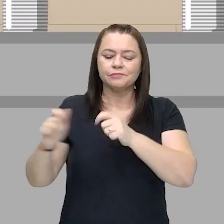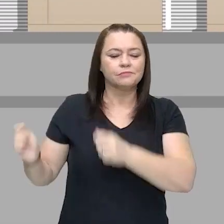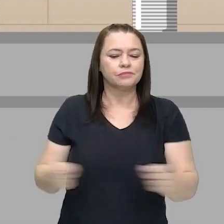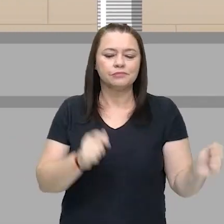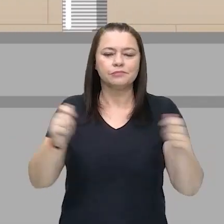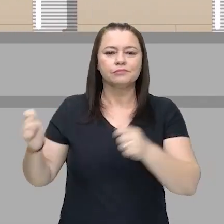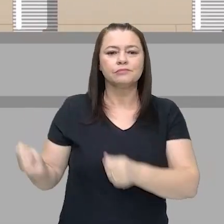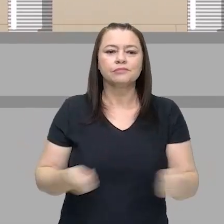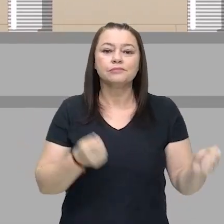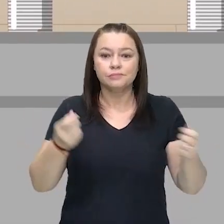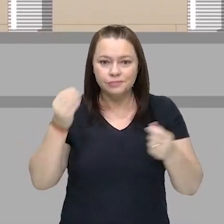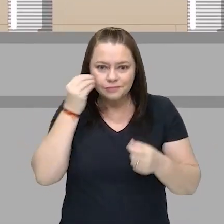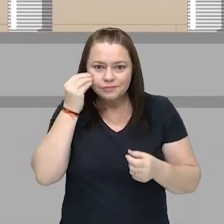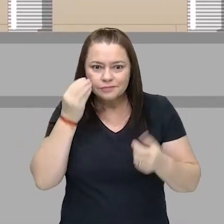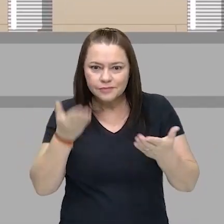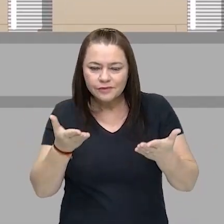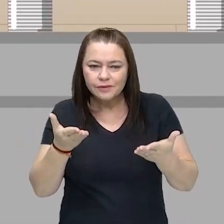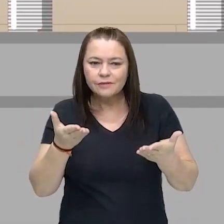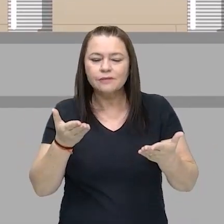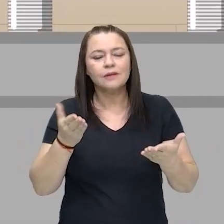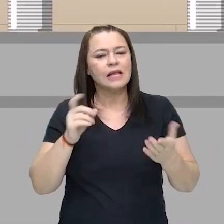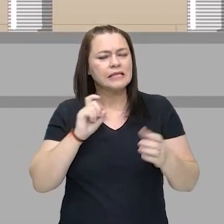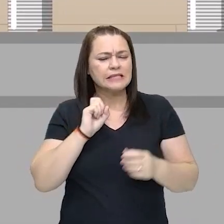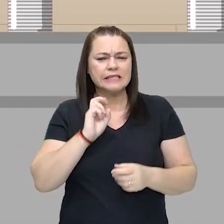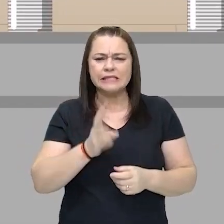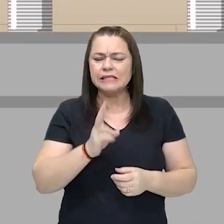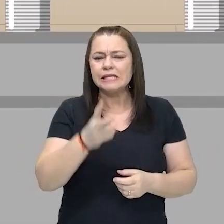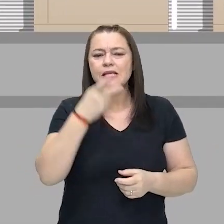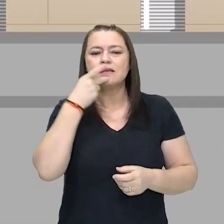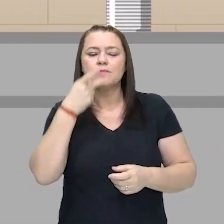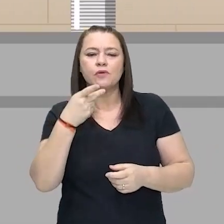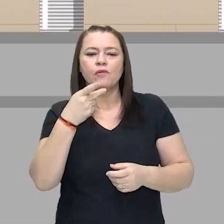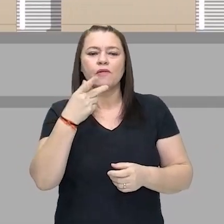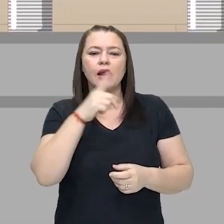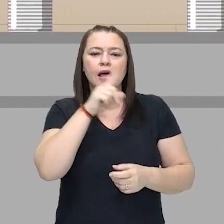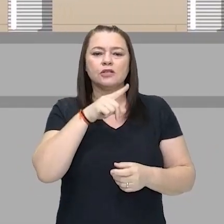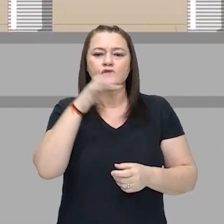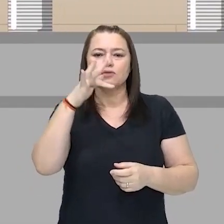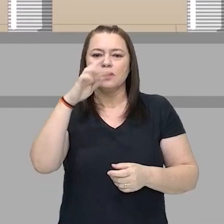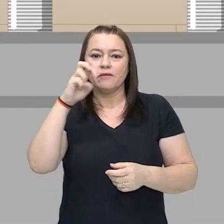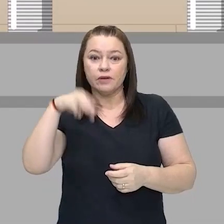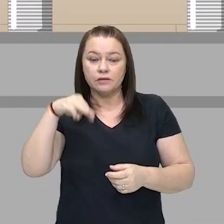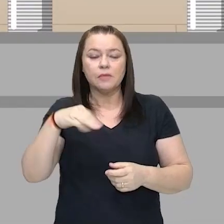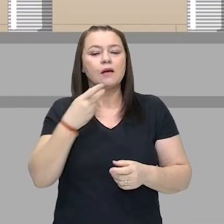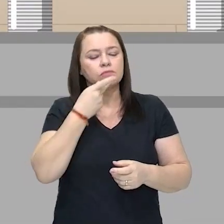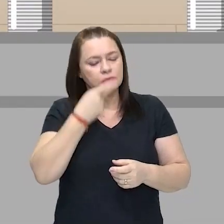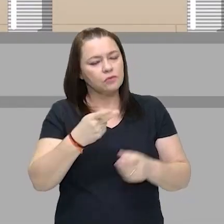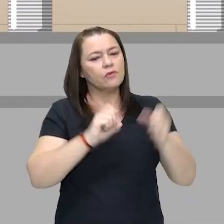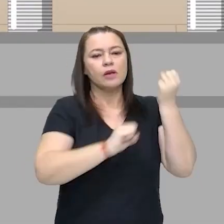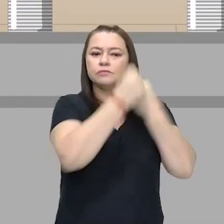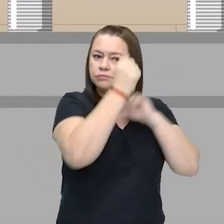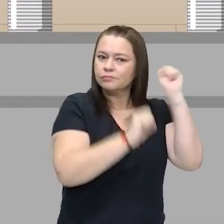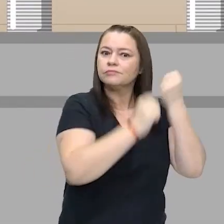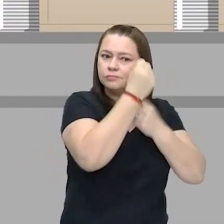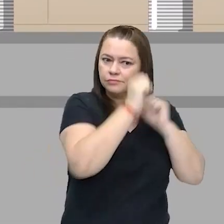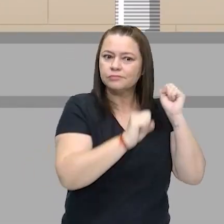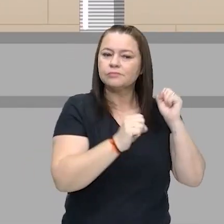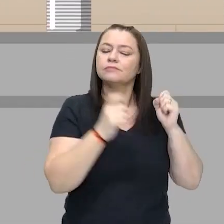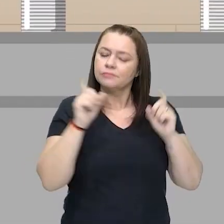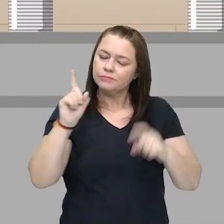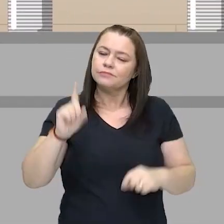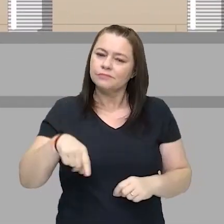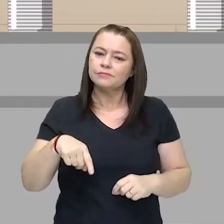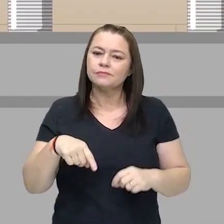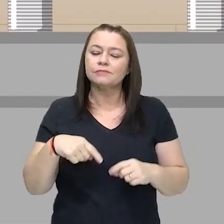negócio está ficando sério. Toda vez que eu falar de Zona Franca de Manaus, eu vou estar falando disso, de indústria, polo industrial, é isso